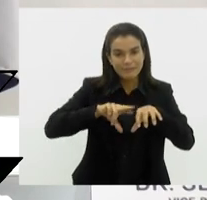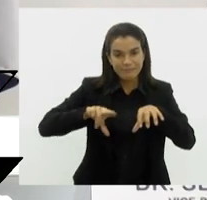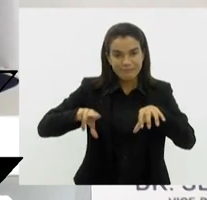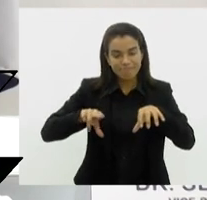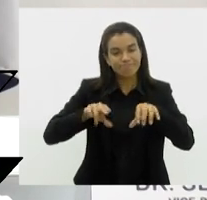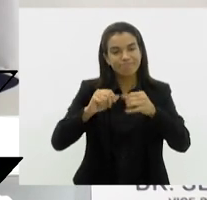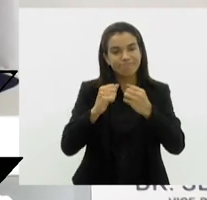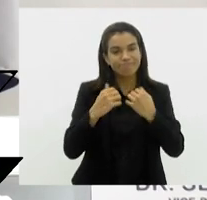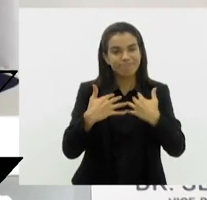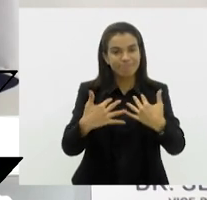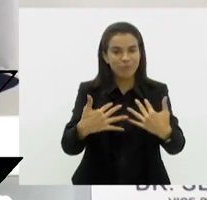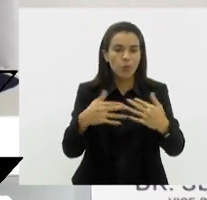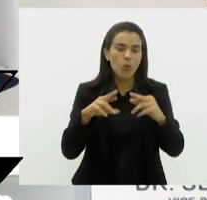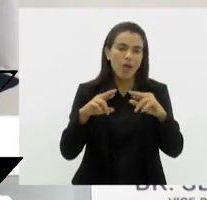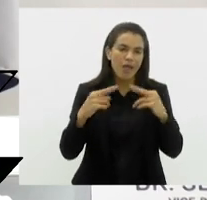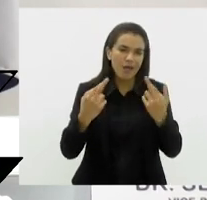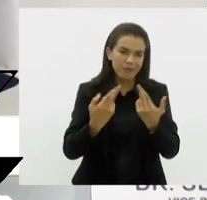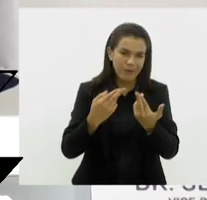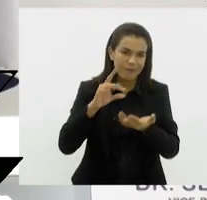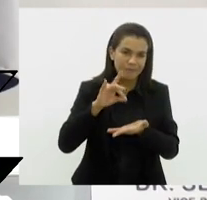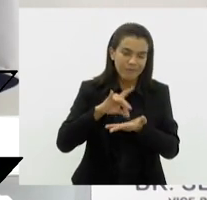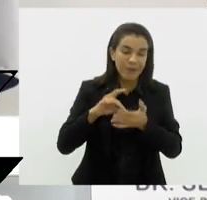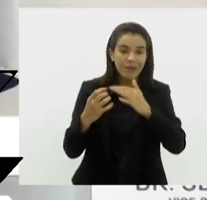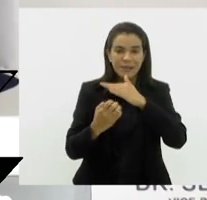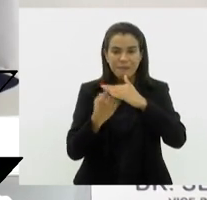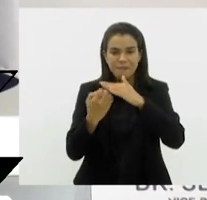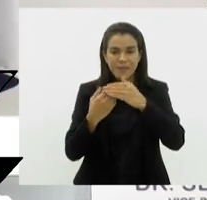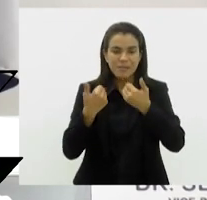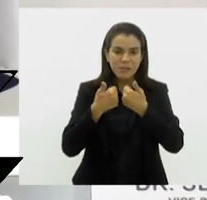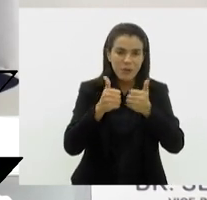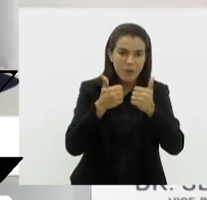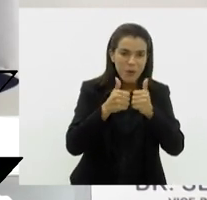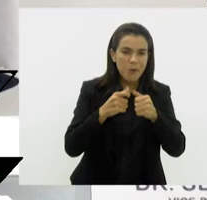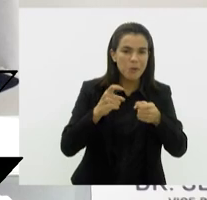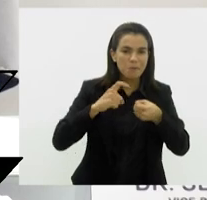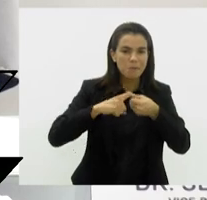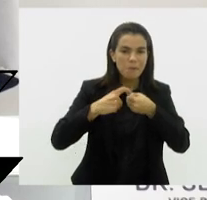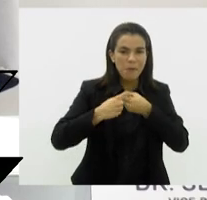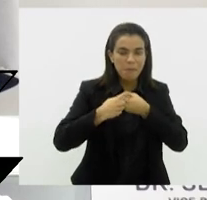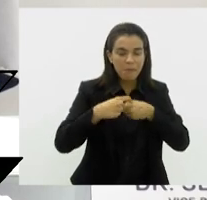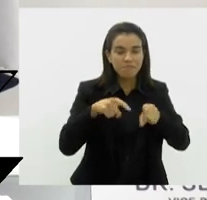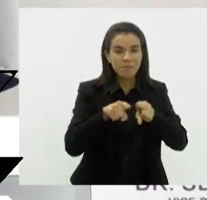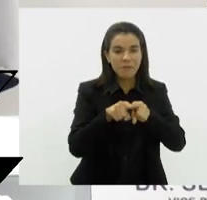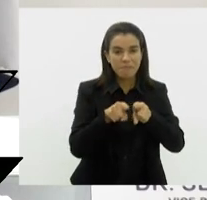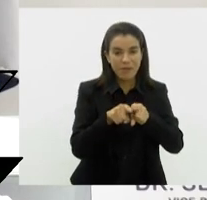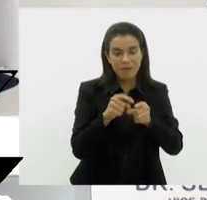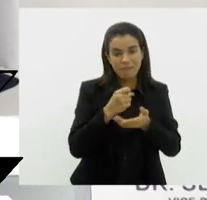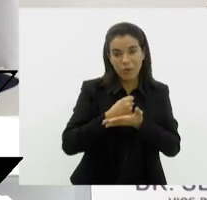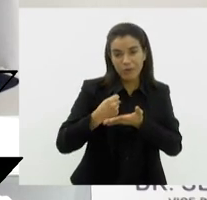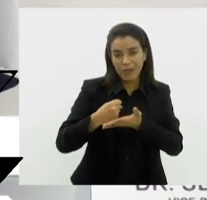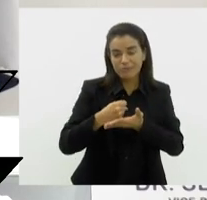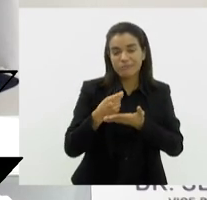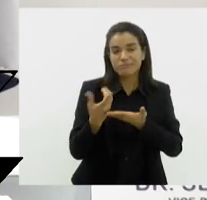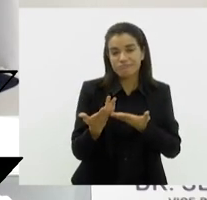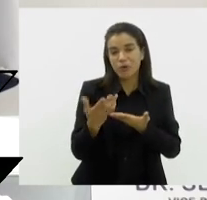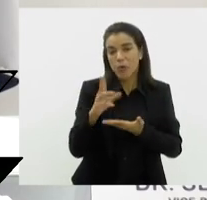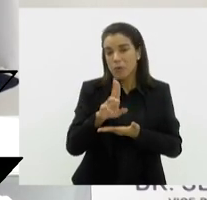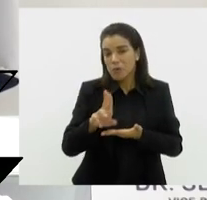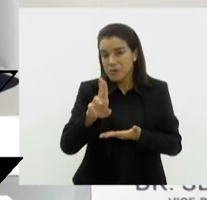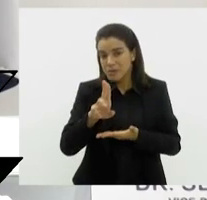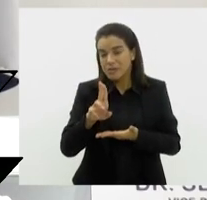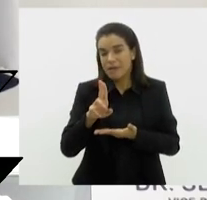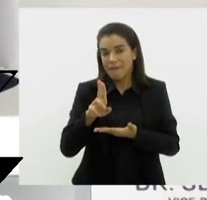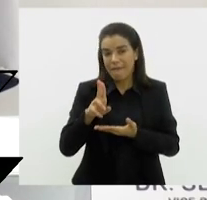pública, na verdade, uma reunião com as empresas de ônibus, com os consórcios, para que a gente possa, eventualmente, ou usar